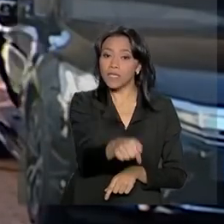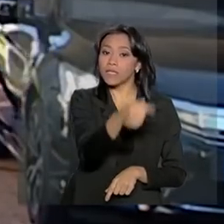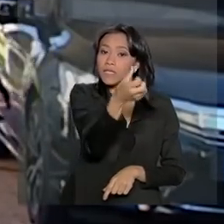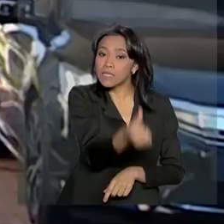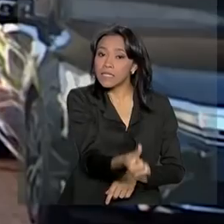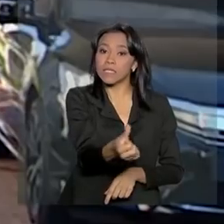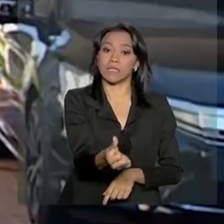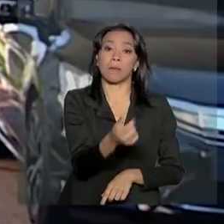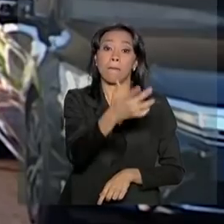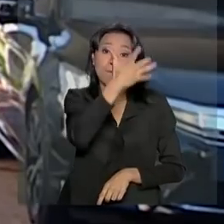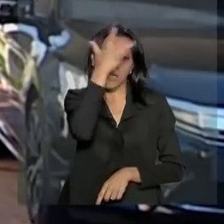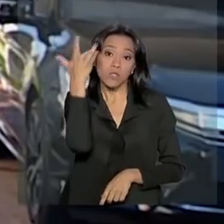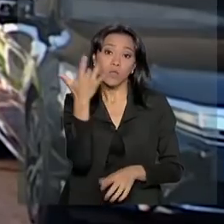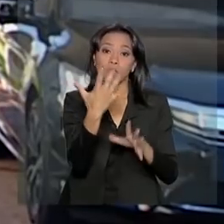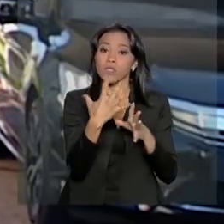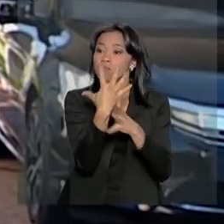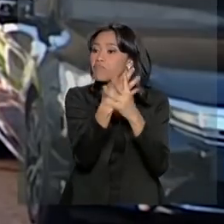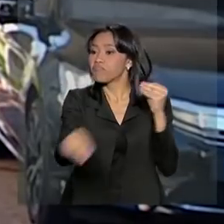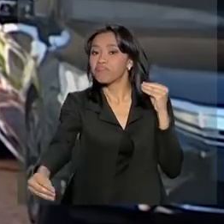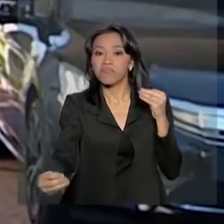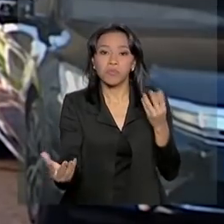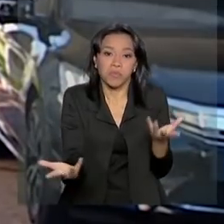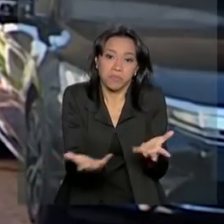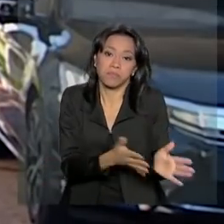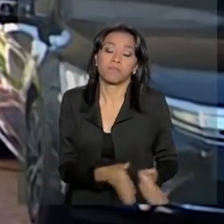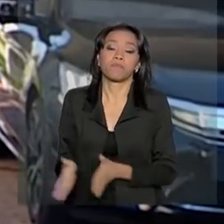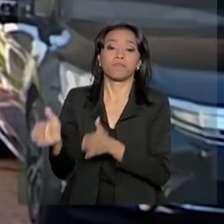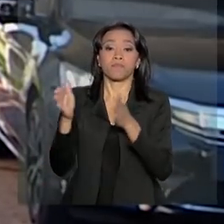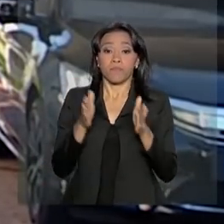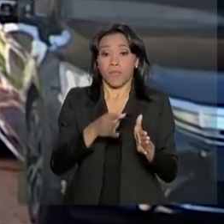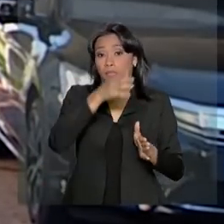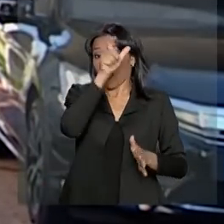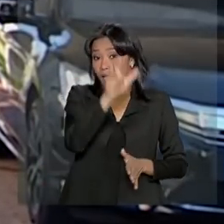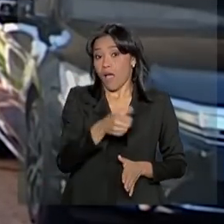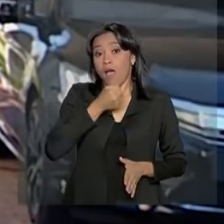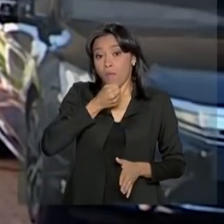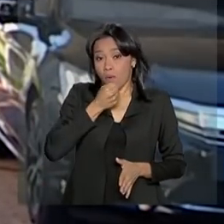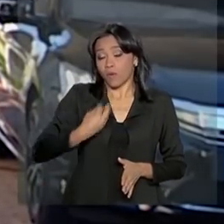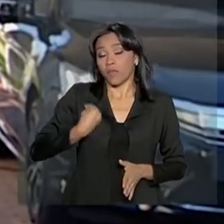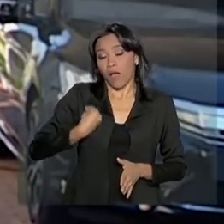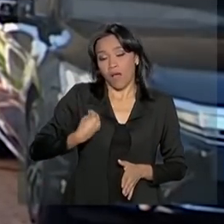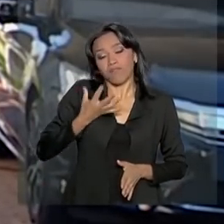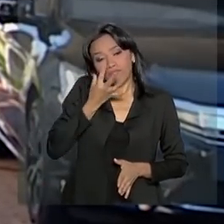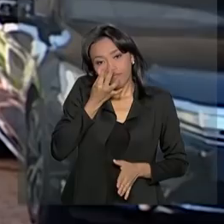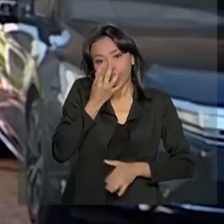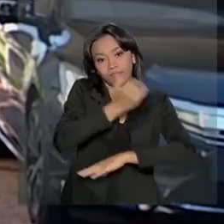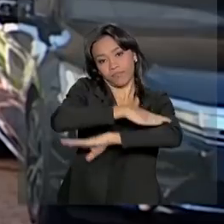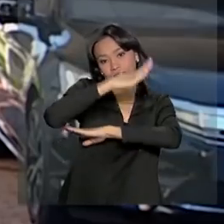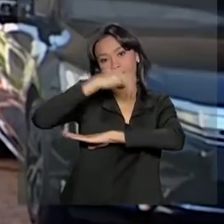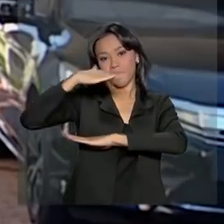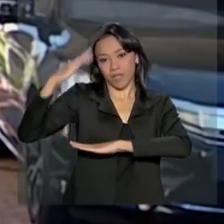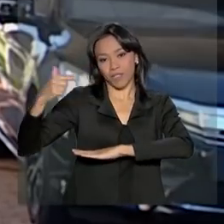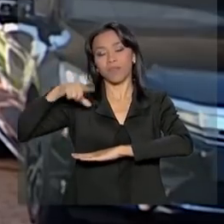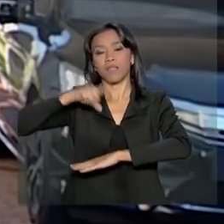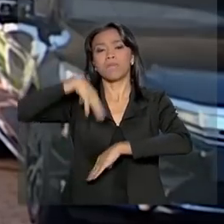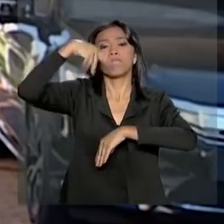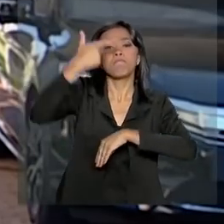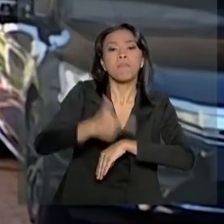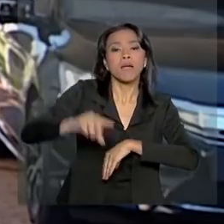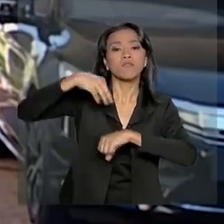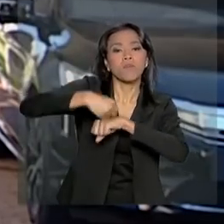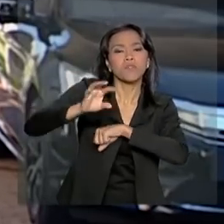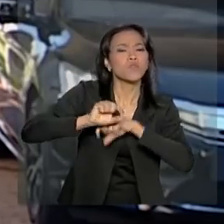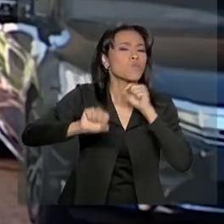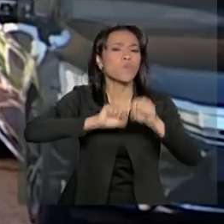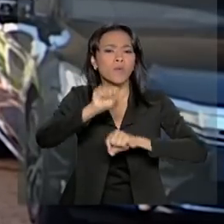276 pessoas ainda estão desaparecidas. A repórter Luana Karen está lá e traz mais informações sobre o que tem sido